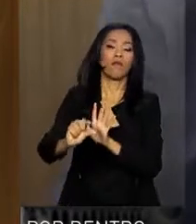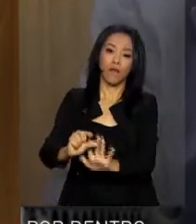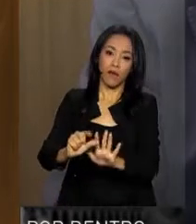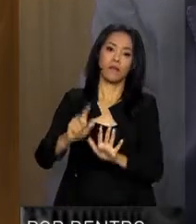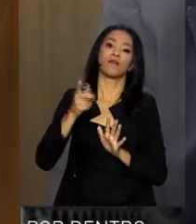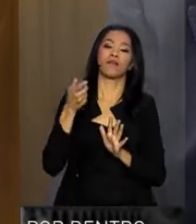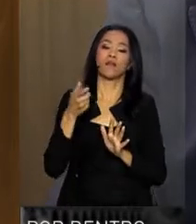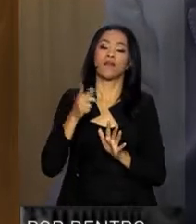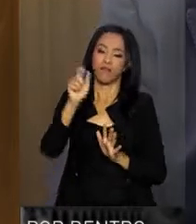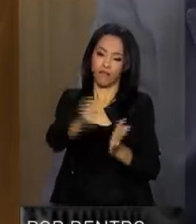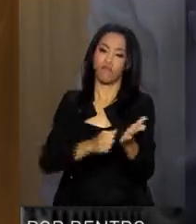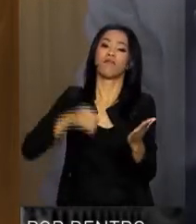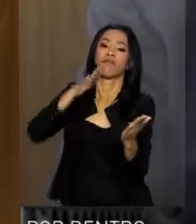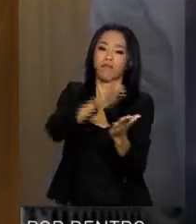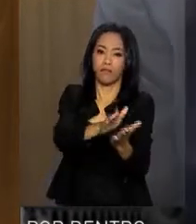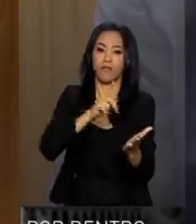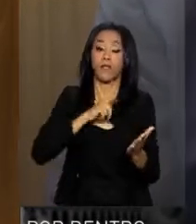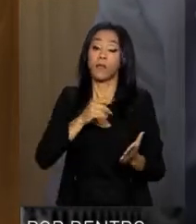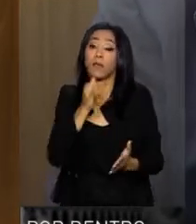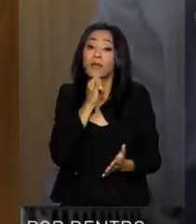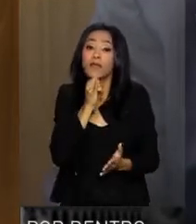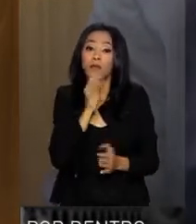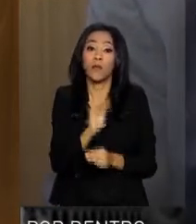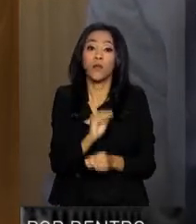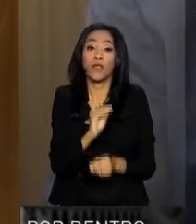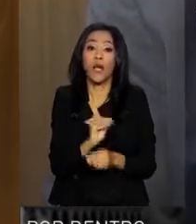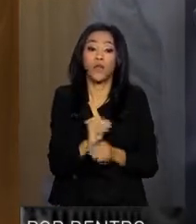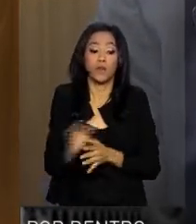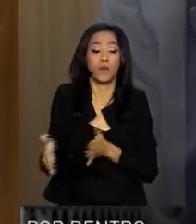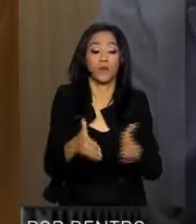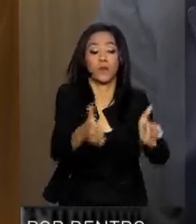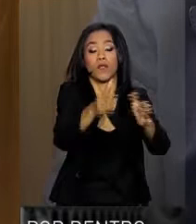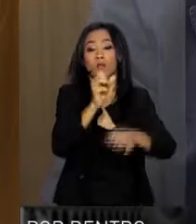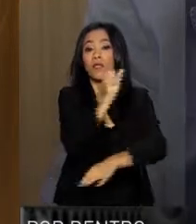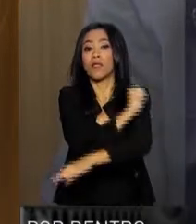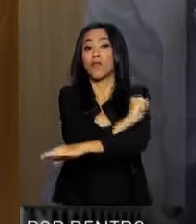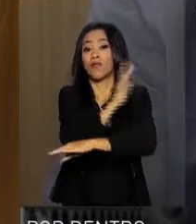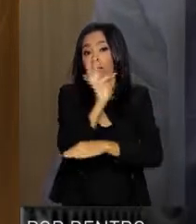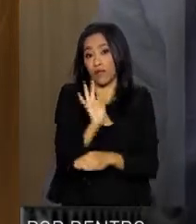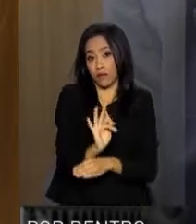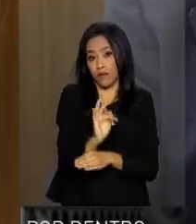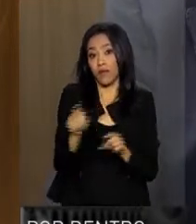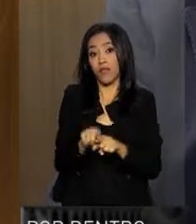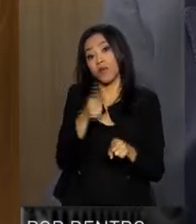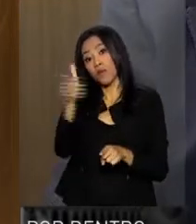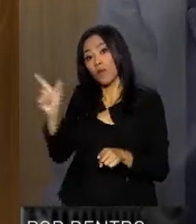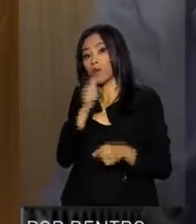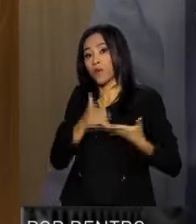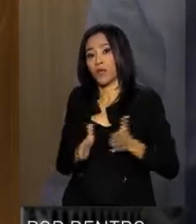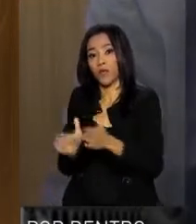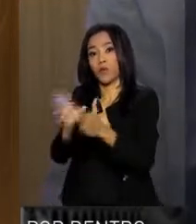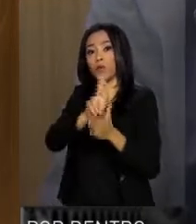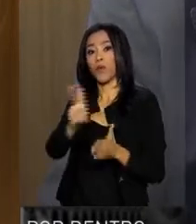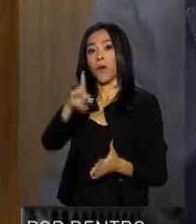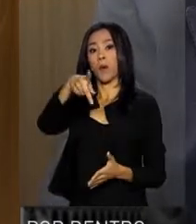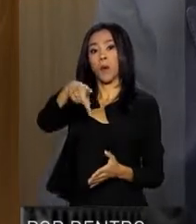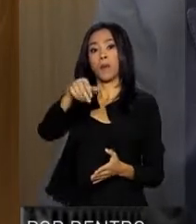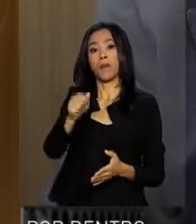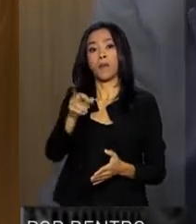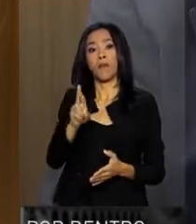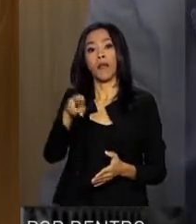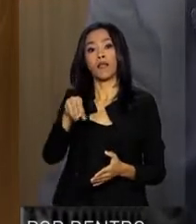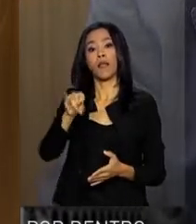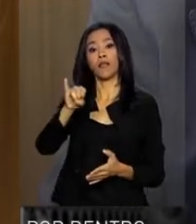agora na revitalização do são francisco e do parnaíba então de maneira nenhuma não há anistia dos danos causados